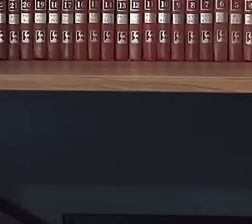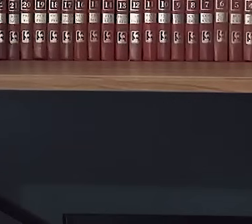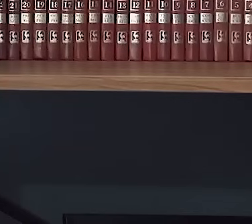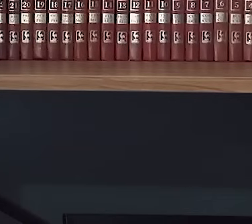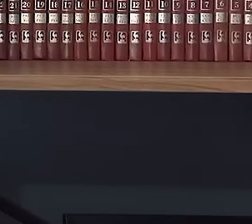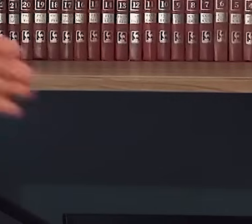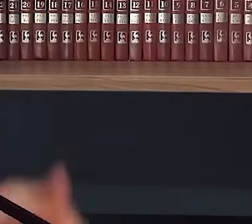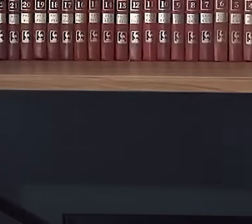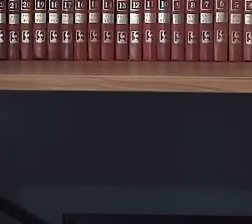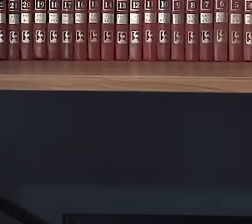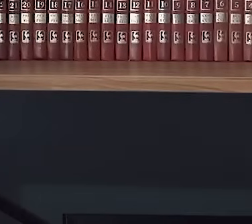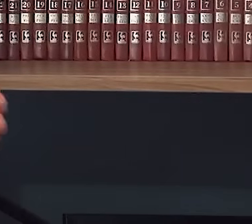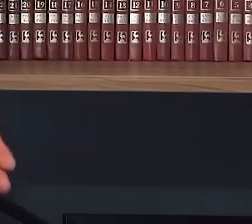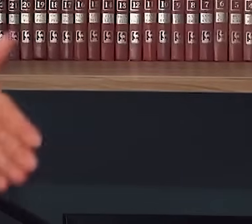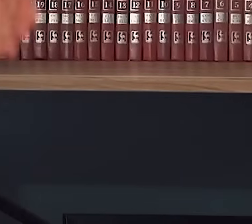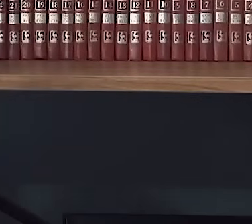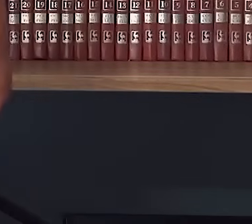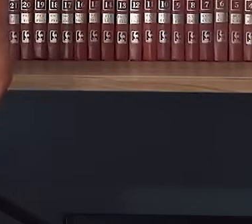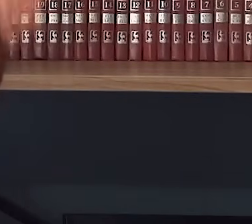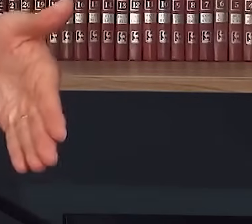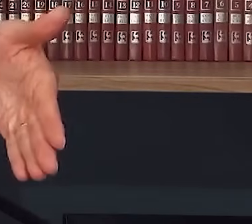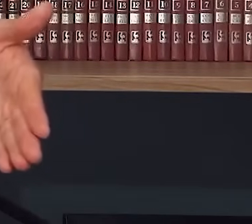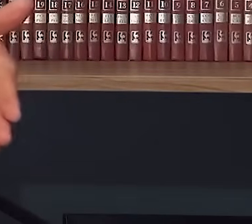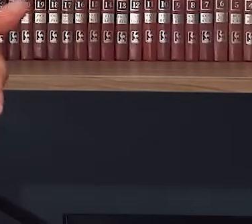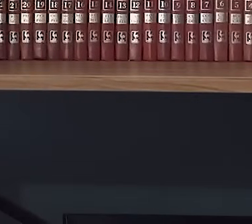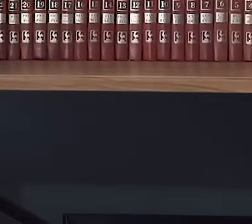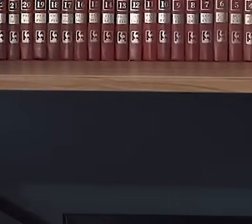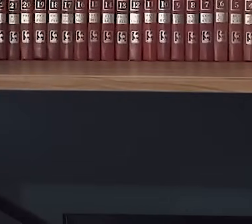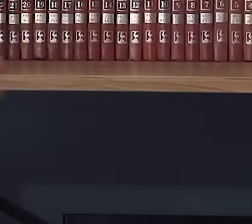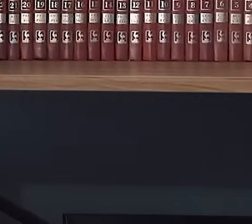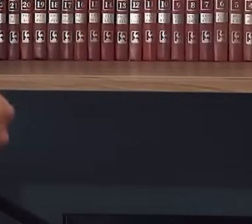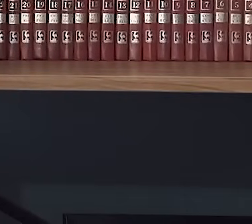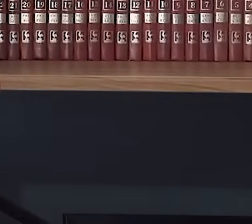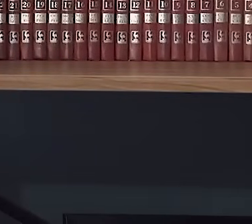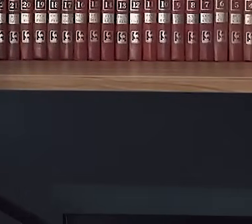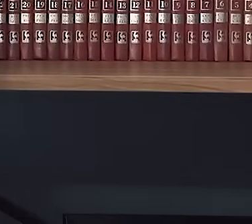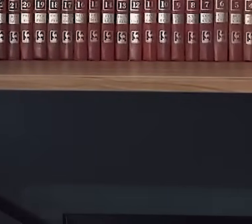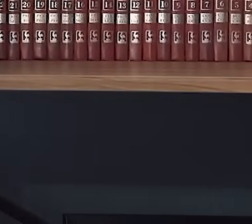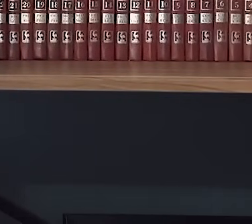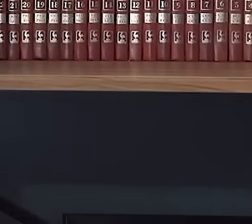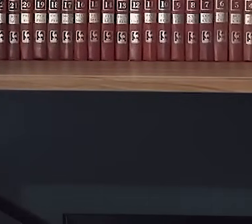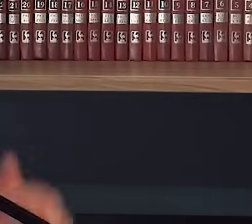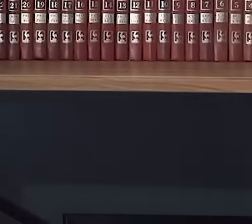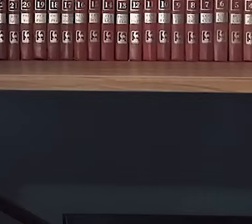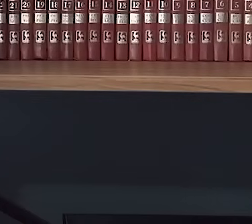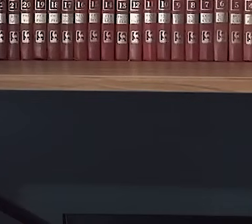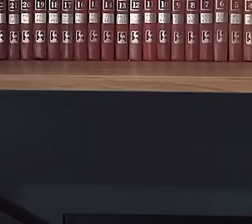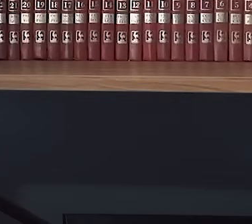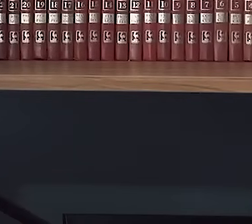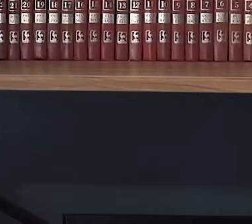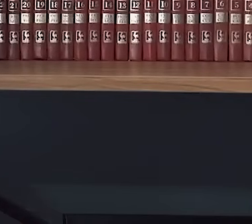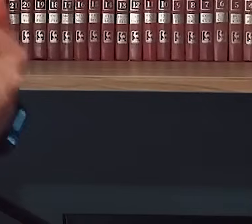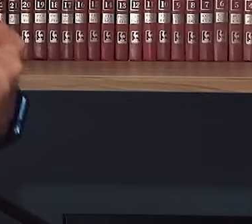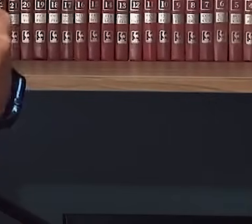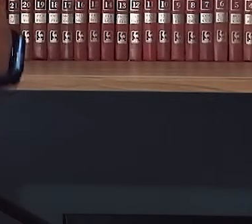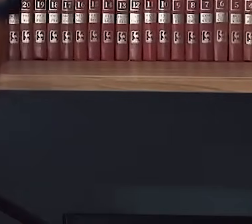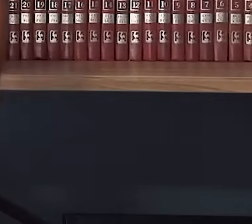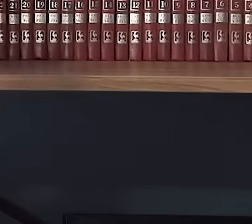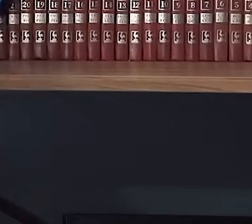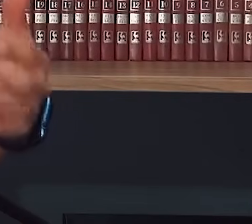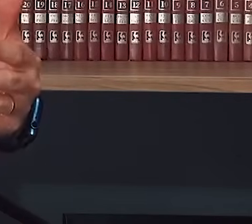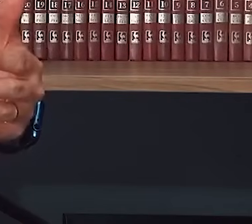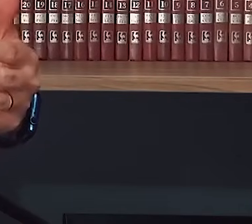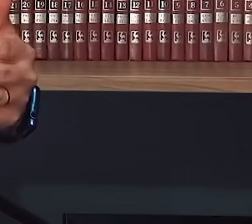para mudanças relevantes. Você que tem contribuído no nosso canal também, muito obrigado. Graças à sua contribuição, a gente continua